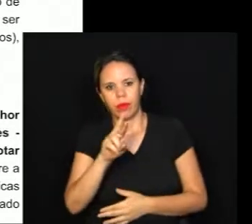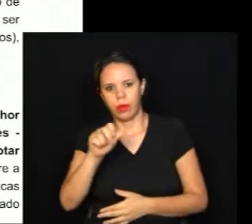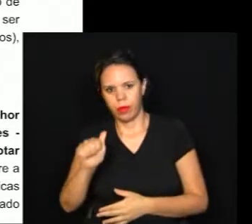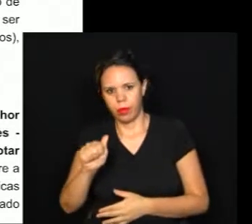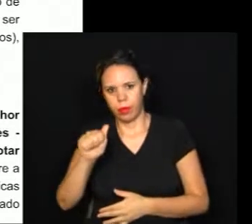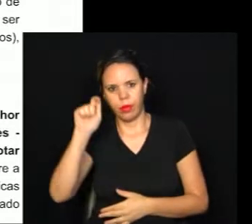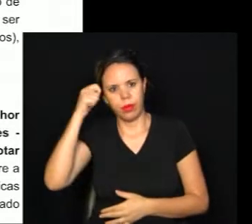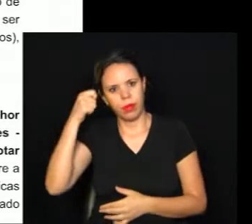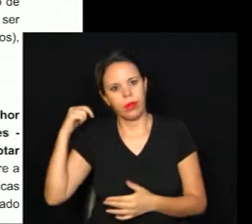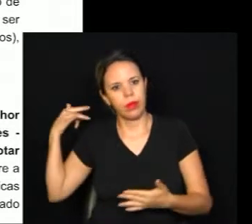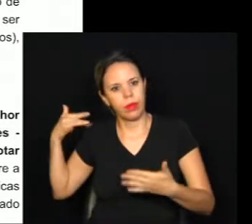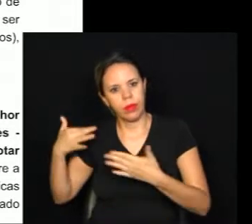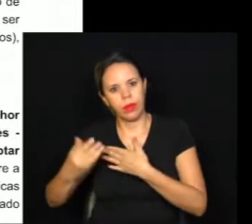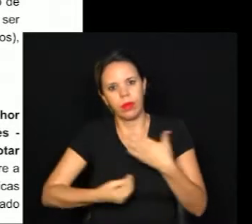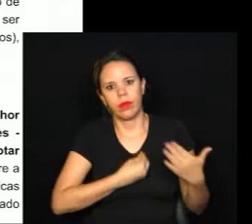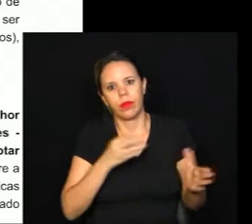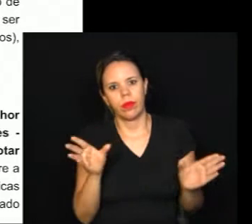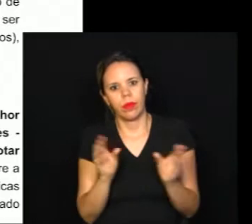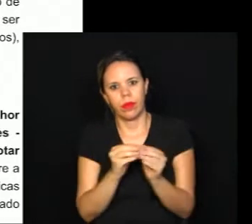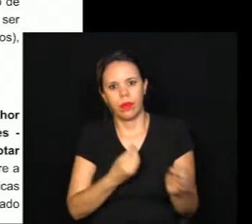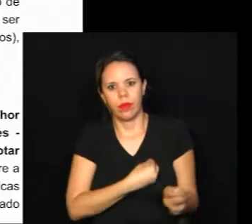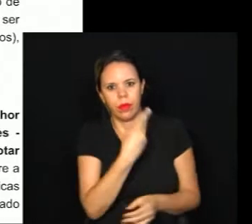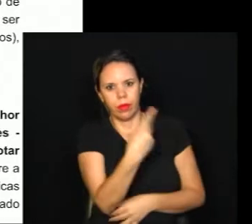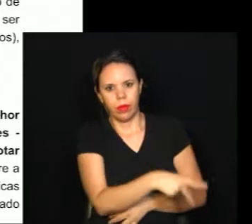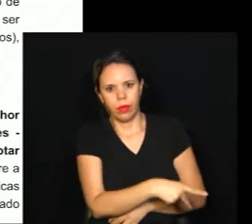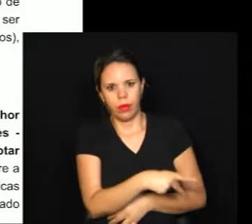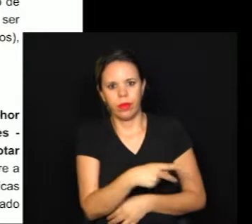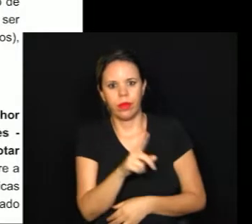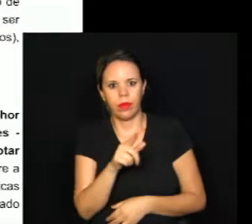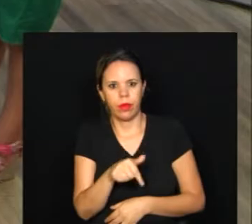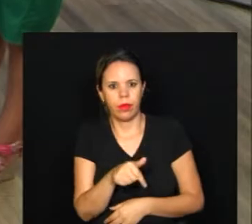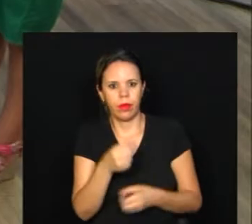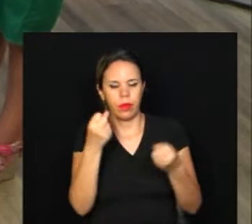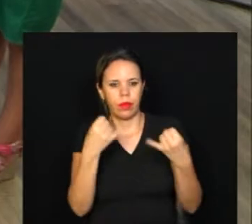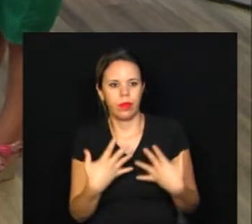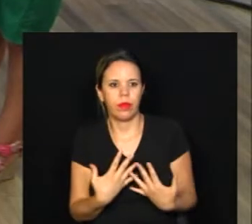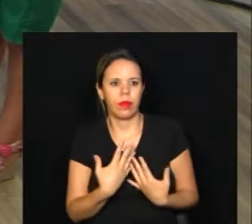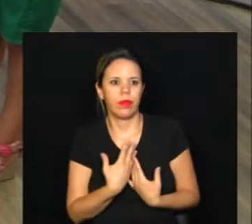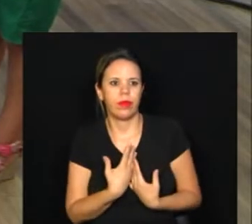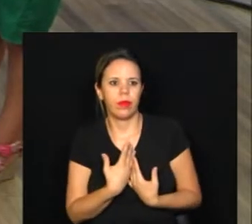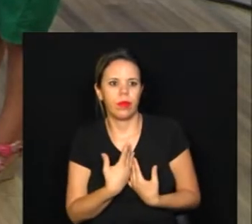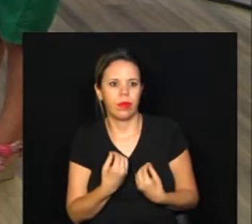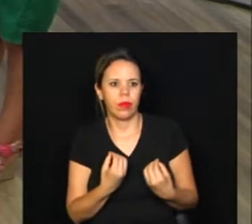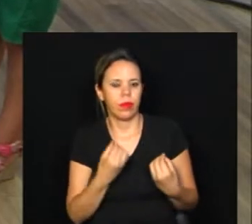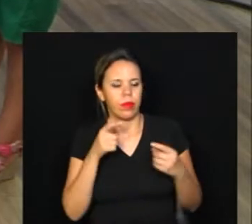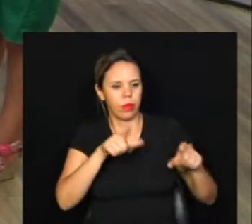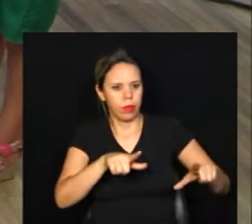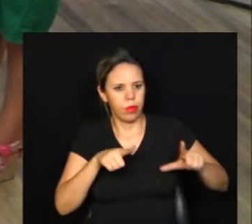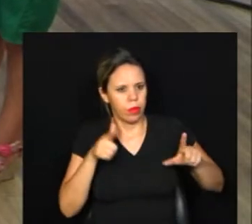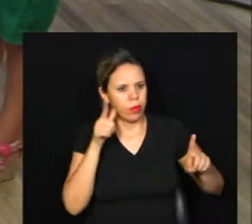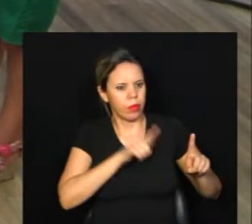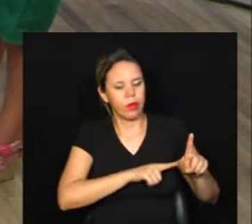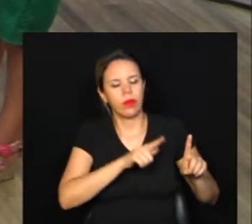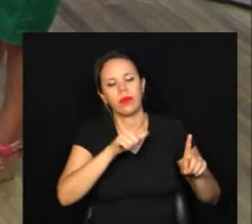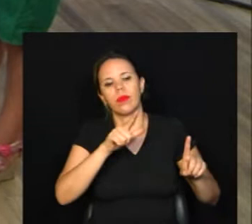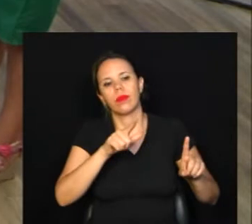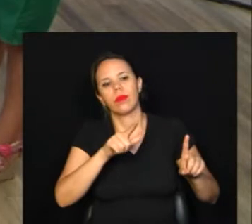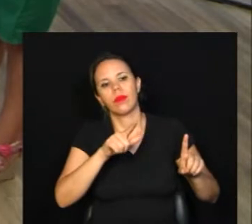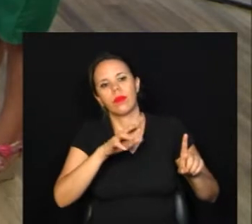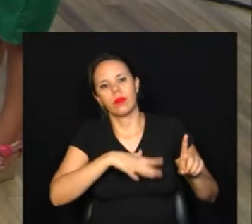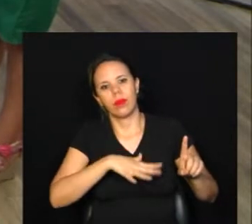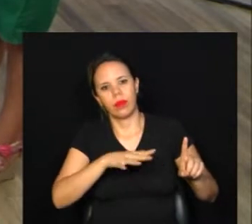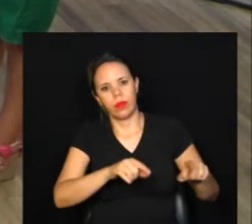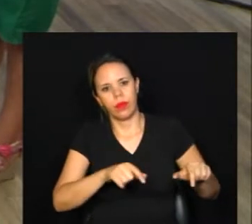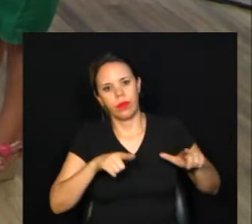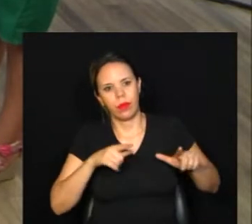toda a sua trajetória na igreja. Um pequeno resumo da vida do padre, então, que justifique a entrega, então, deste título de